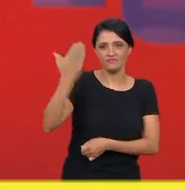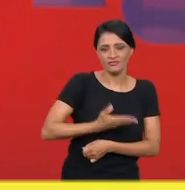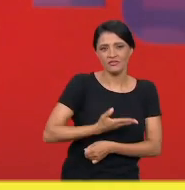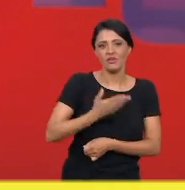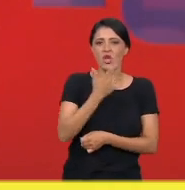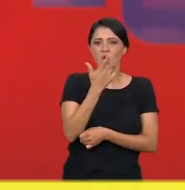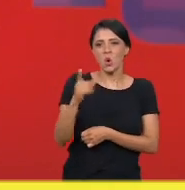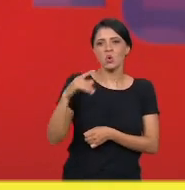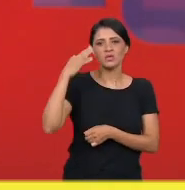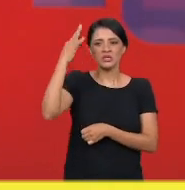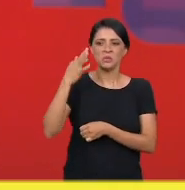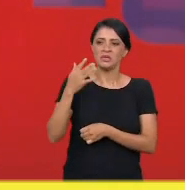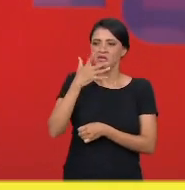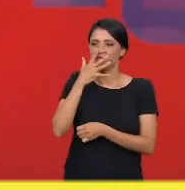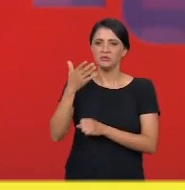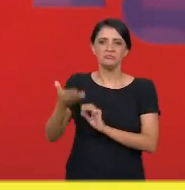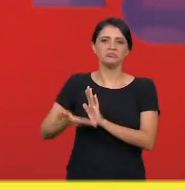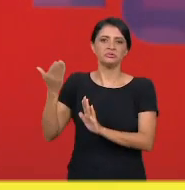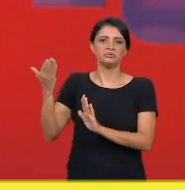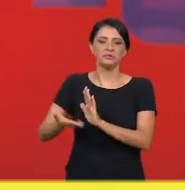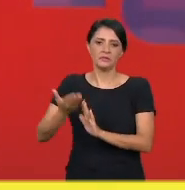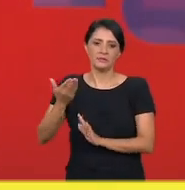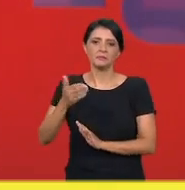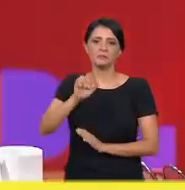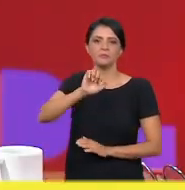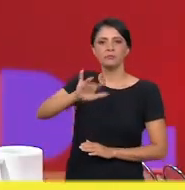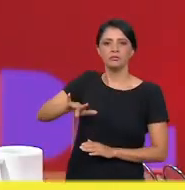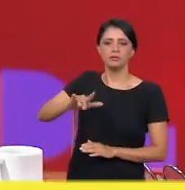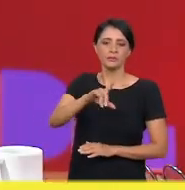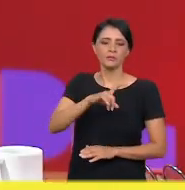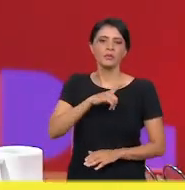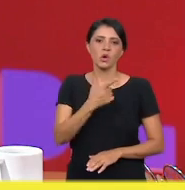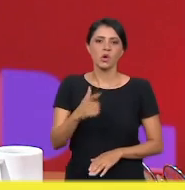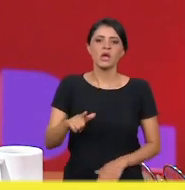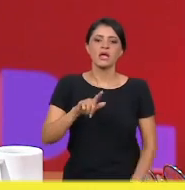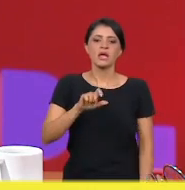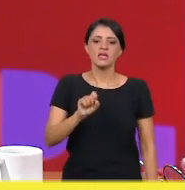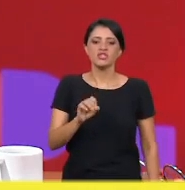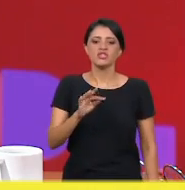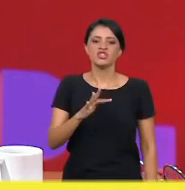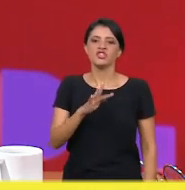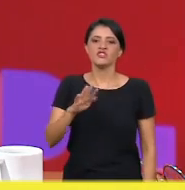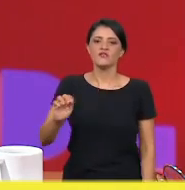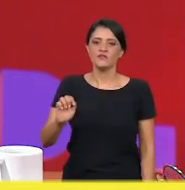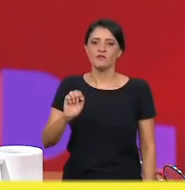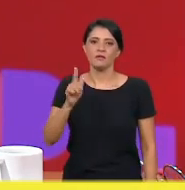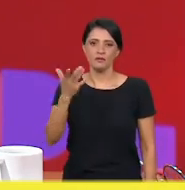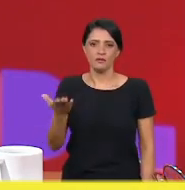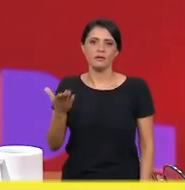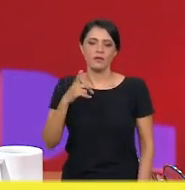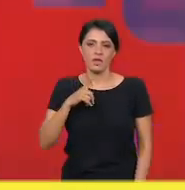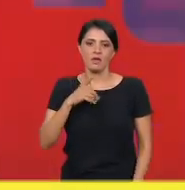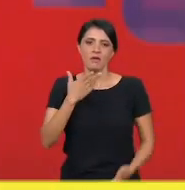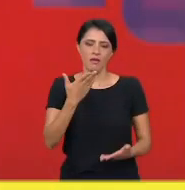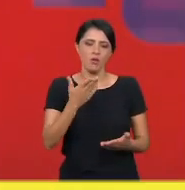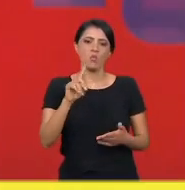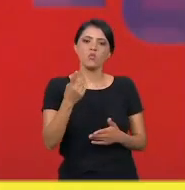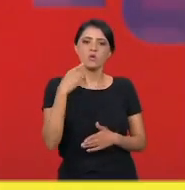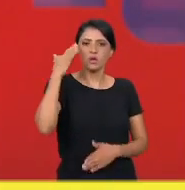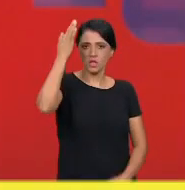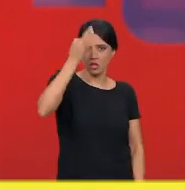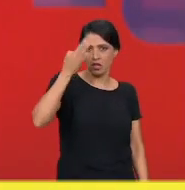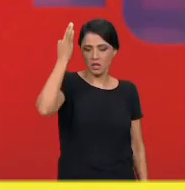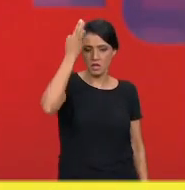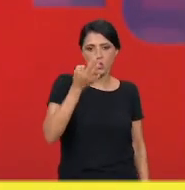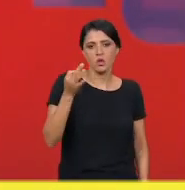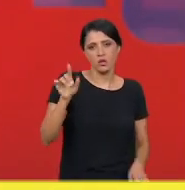sendo derrubadas também. O Stephen Hawking, que aliás, Hawking, que é um dos seus ídolos, né? Uma das teorias dele nos últimos